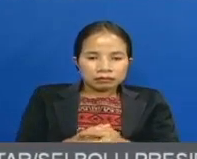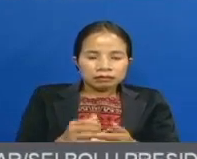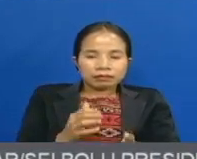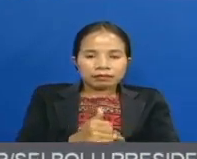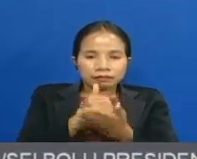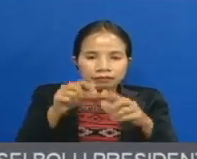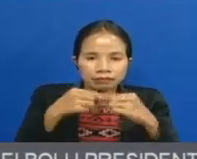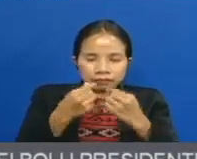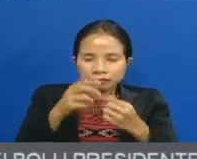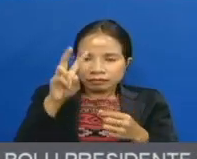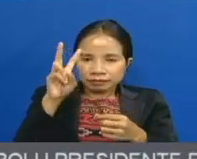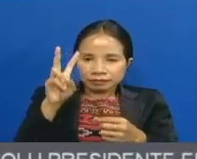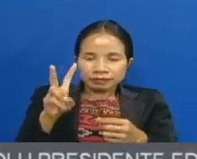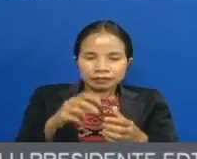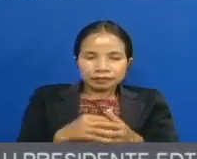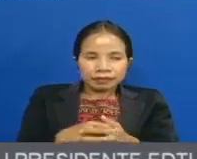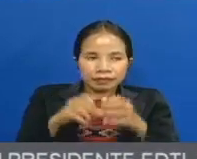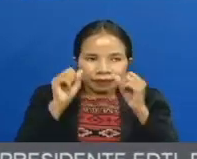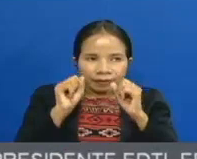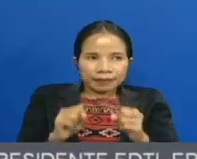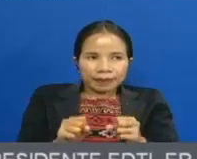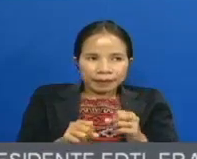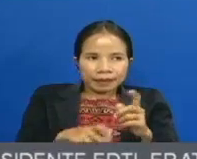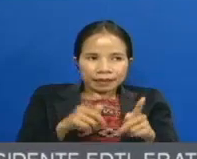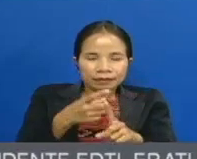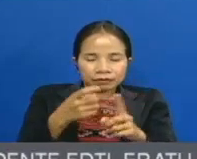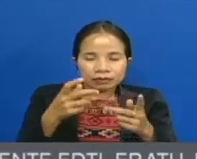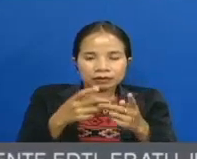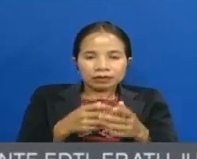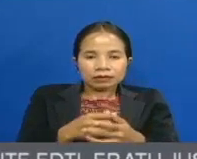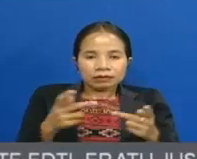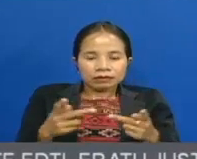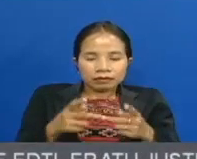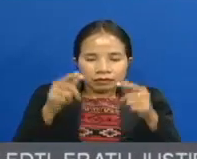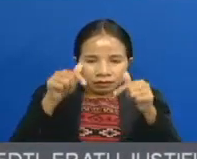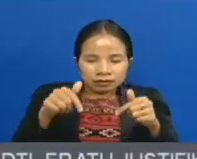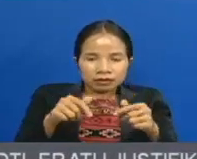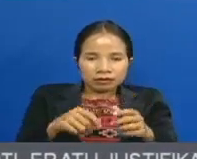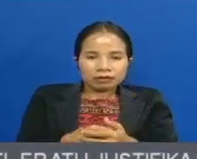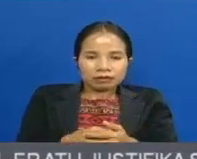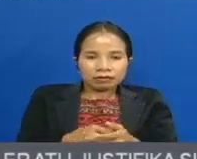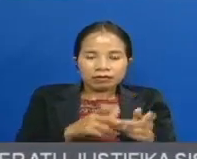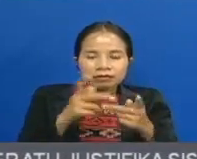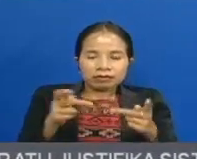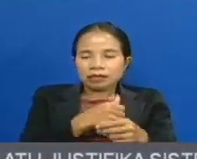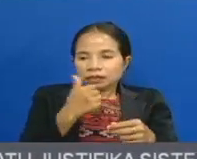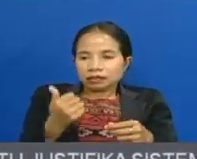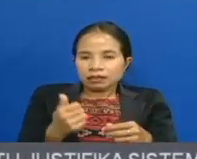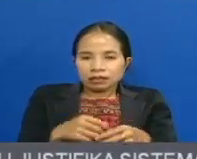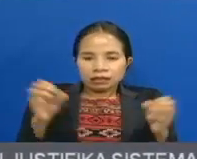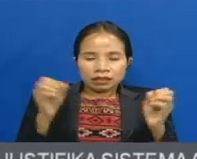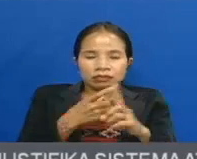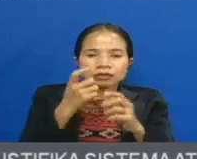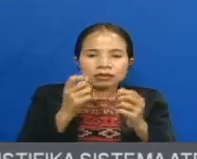né? O grupo Ruaide, né? E ele é o nosso bairro Lior e ele é o bairro Laran. Mas nem lá os posses de